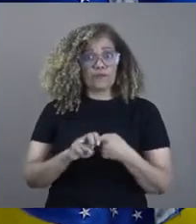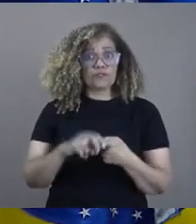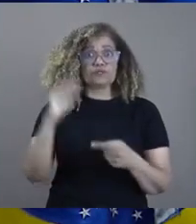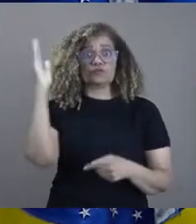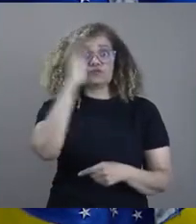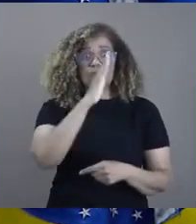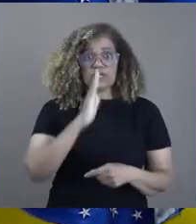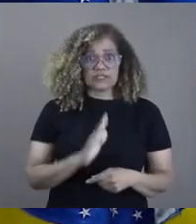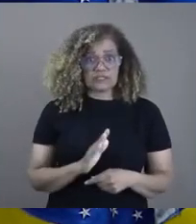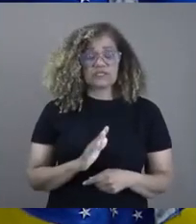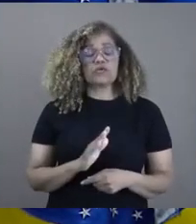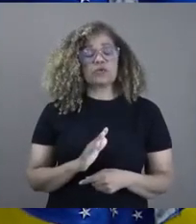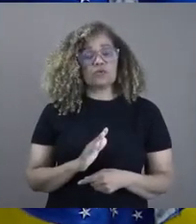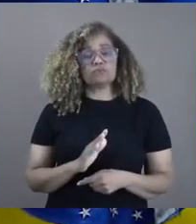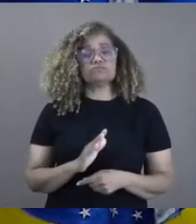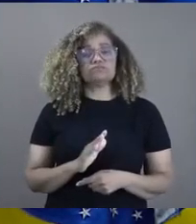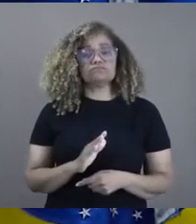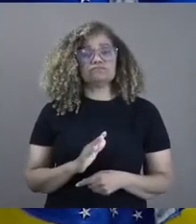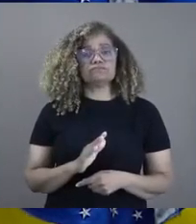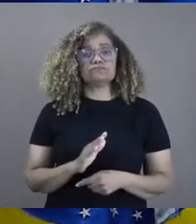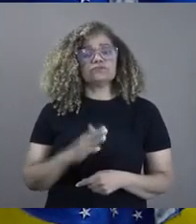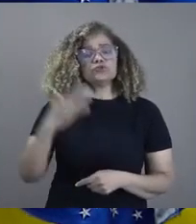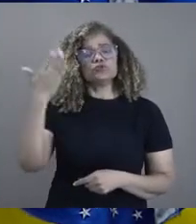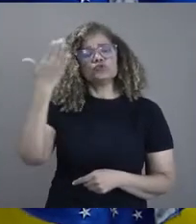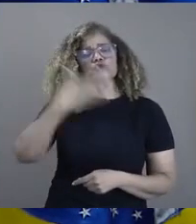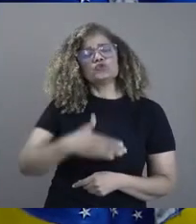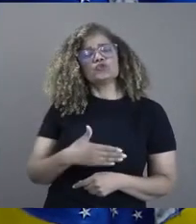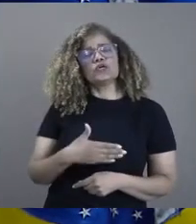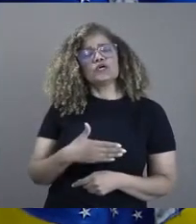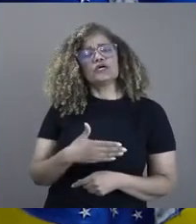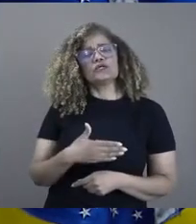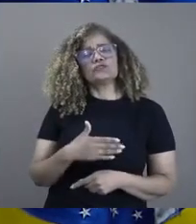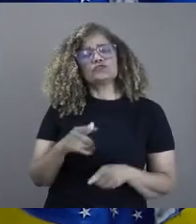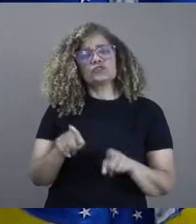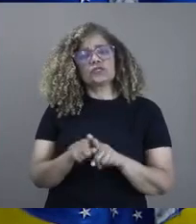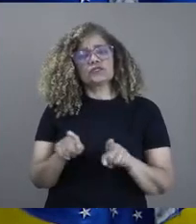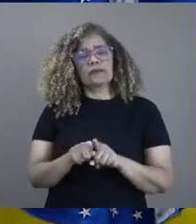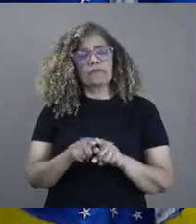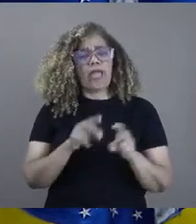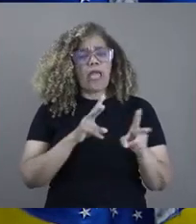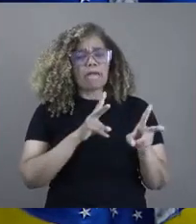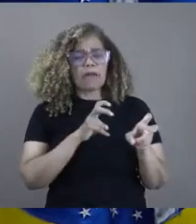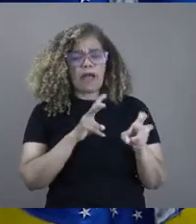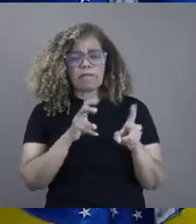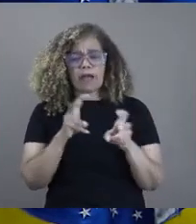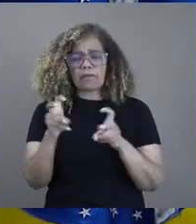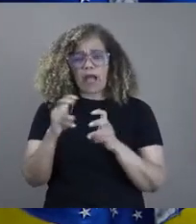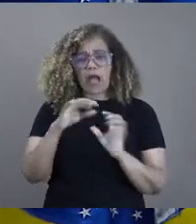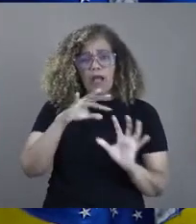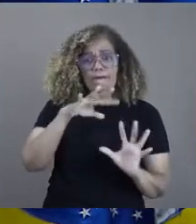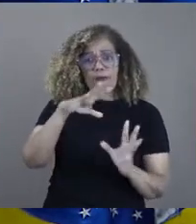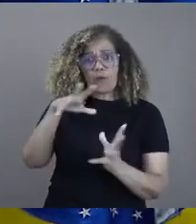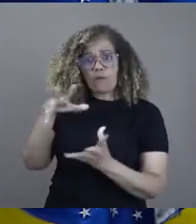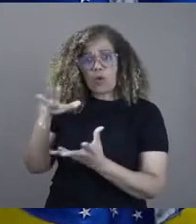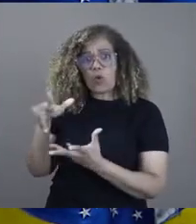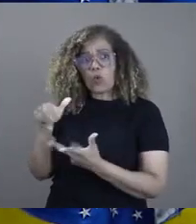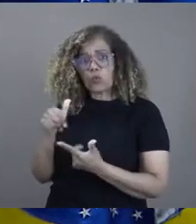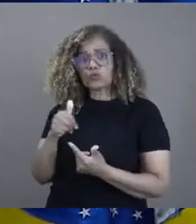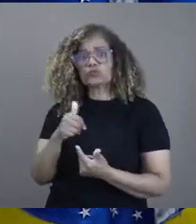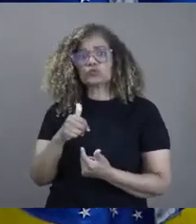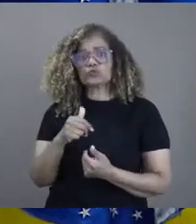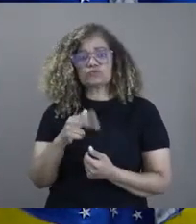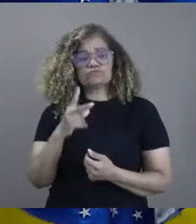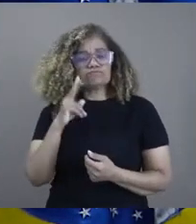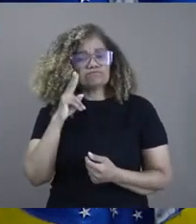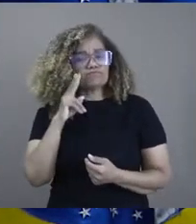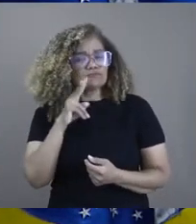se colocando diante dos olhos do mundo e depois de